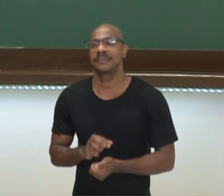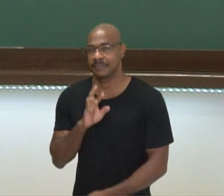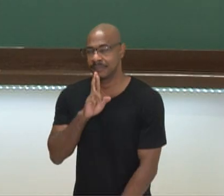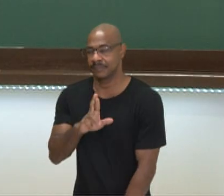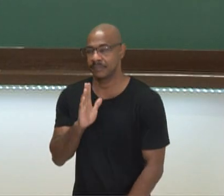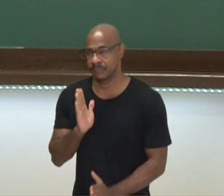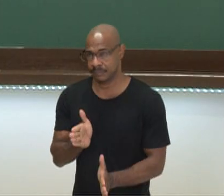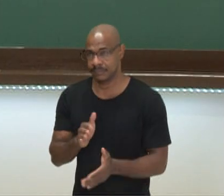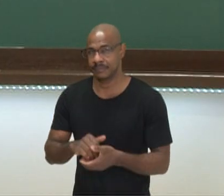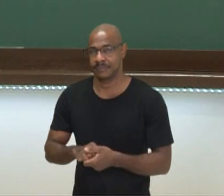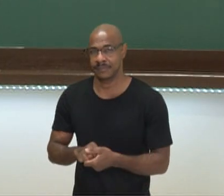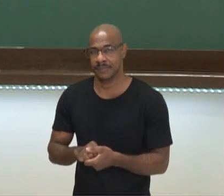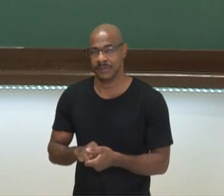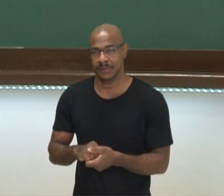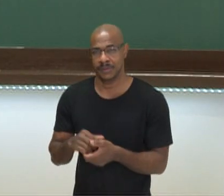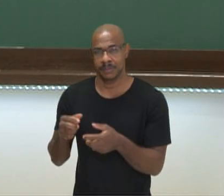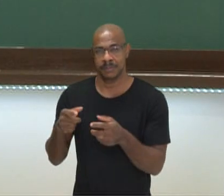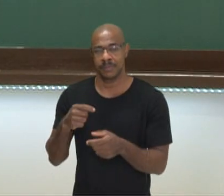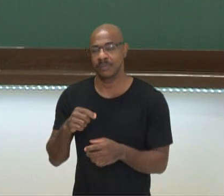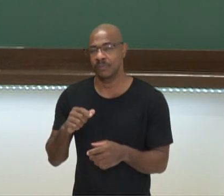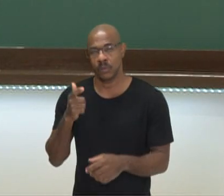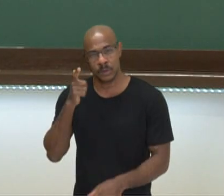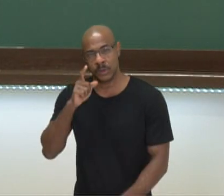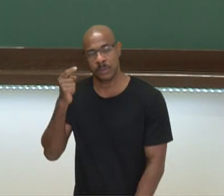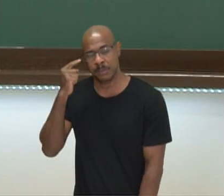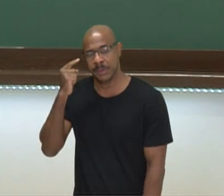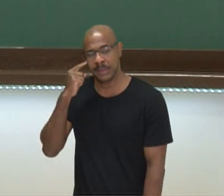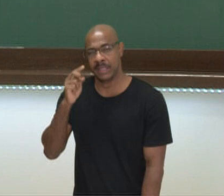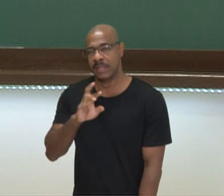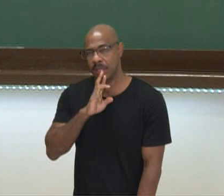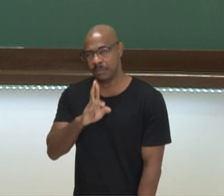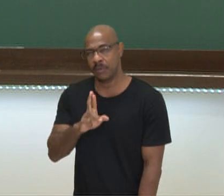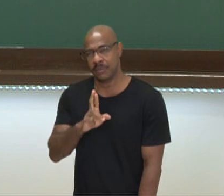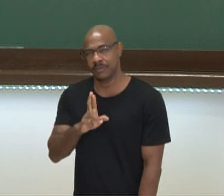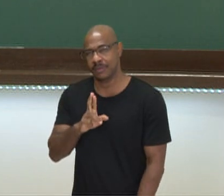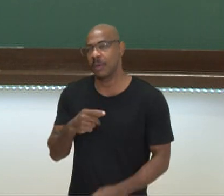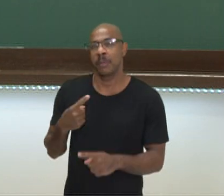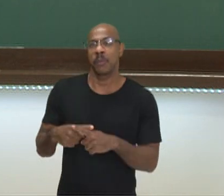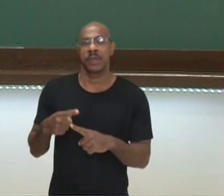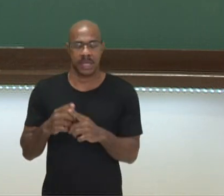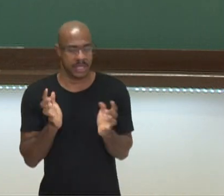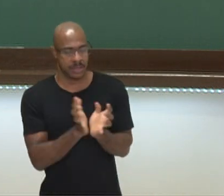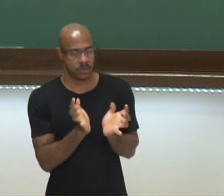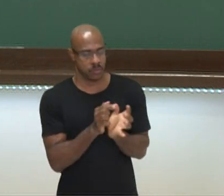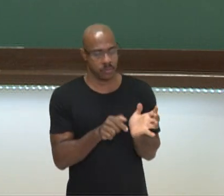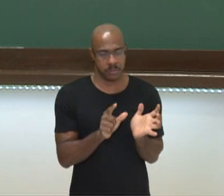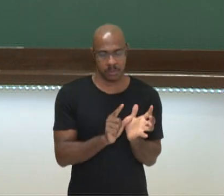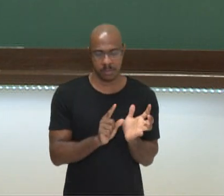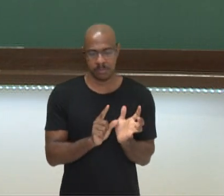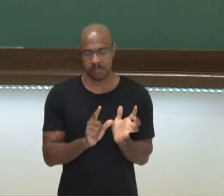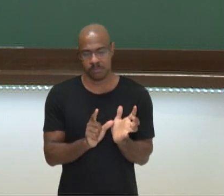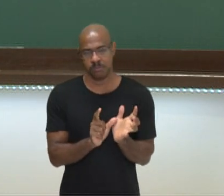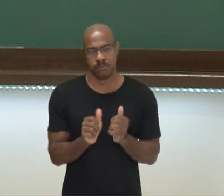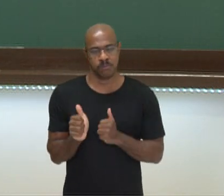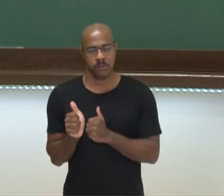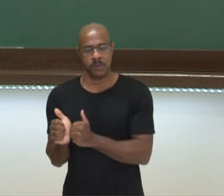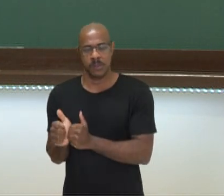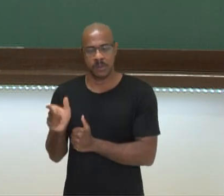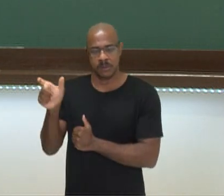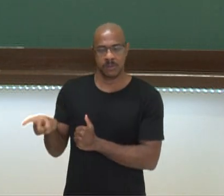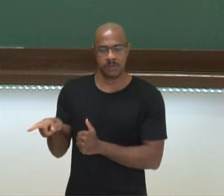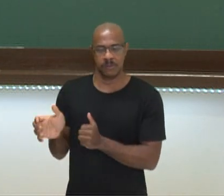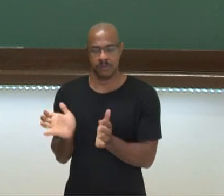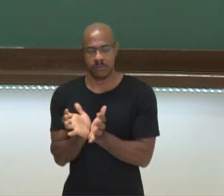Respondeu? Conseguiu pensar numa resposta, elaborar sua resposta a respeito da mudança desses apoiadores, desses